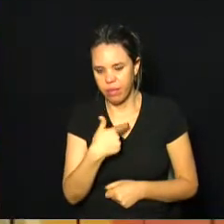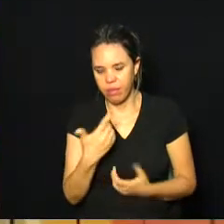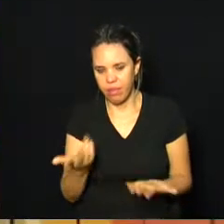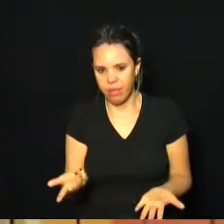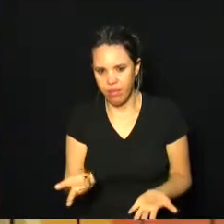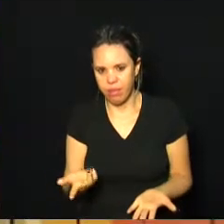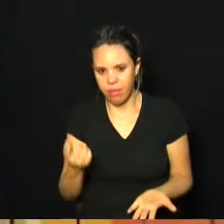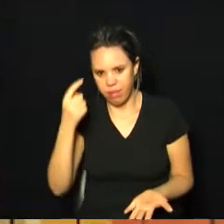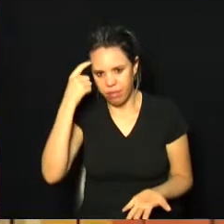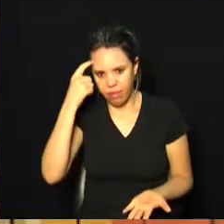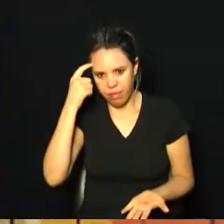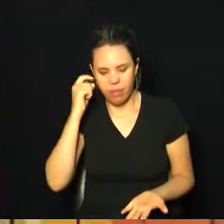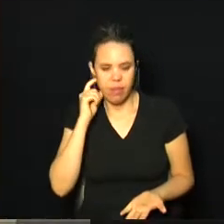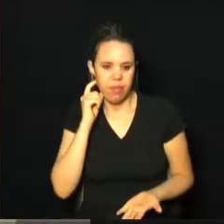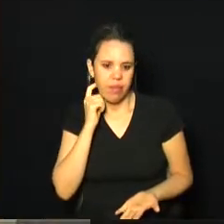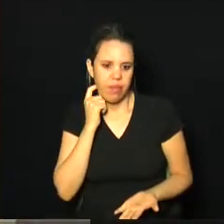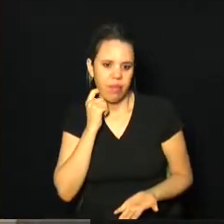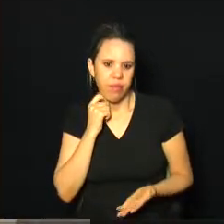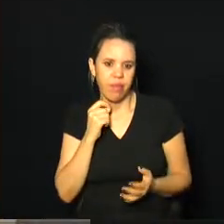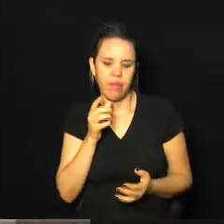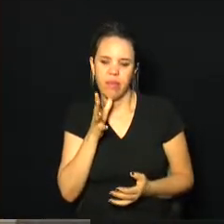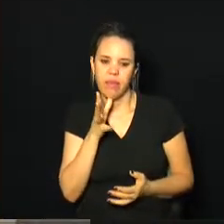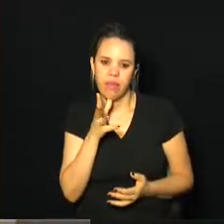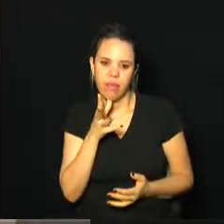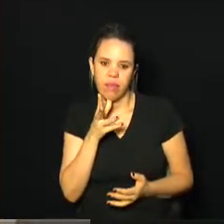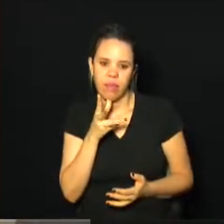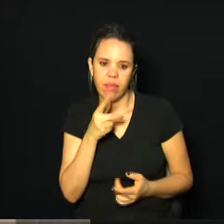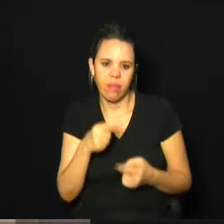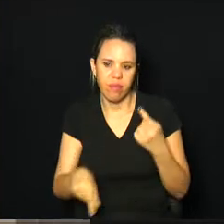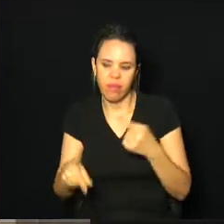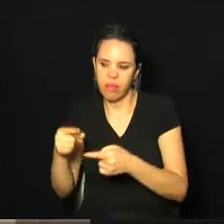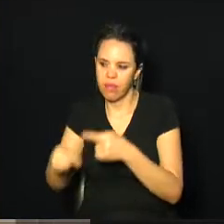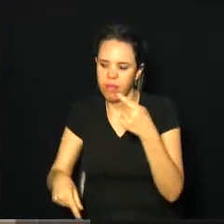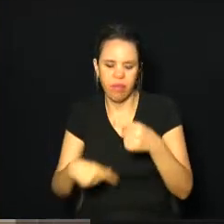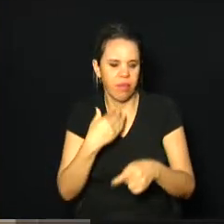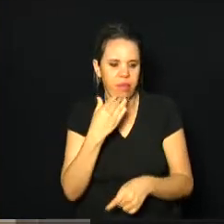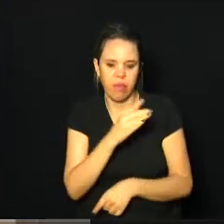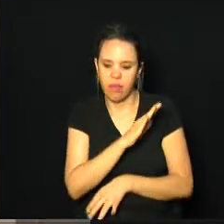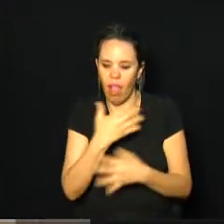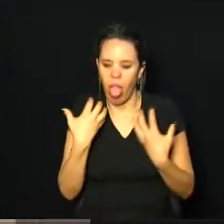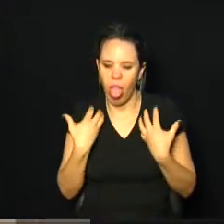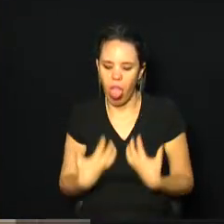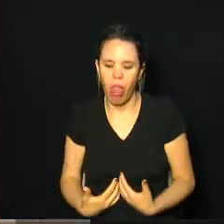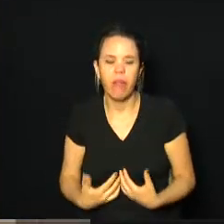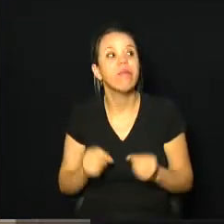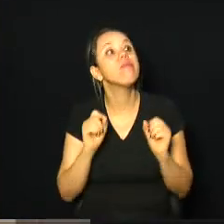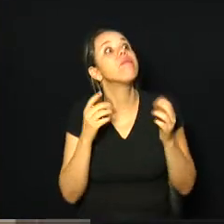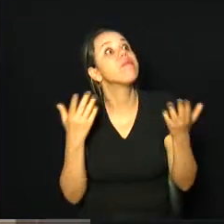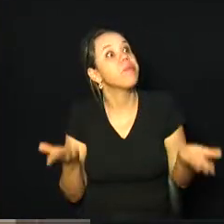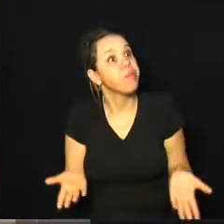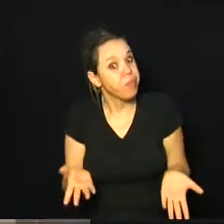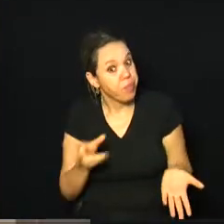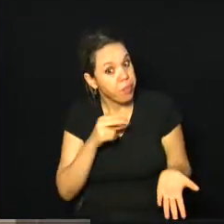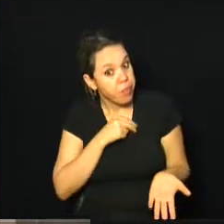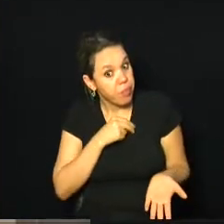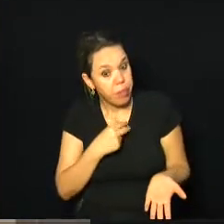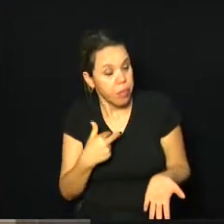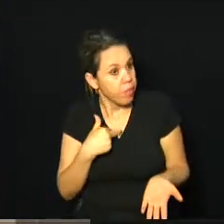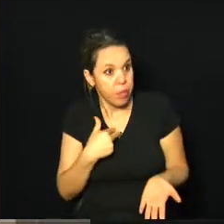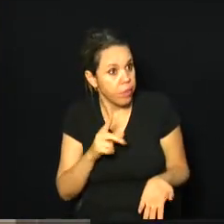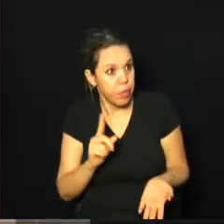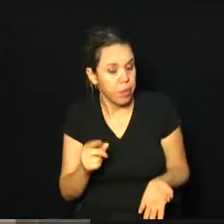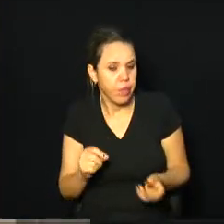a cabeça dele é muito devagar, não dá certo, não vou, eu tô cansado, eu falo, que isso, cara, não tem